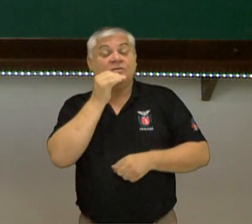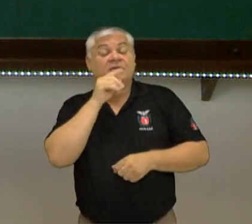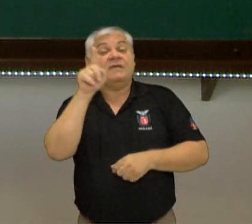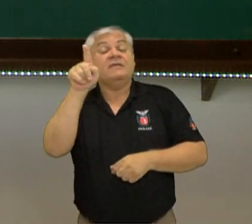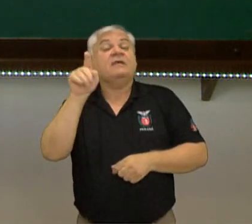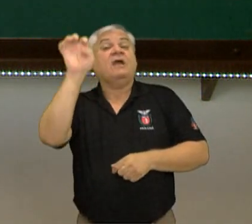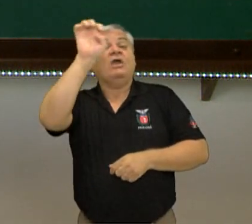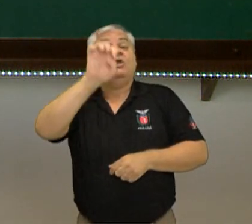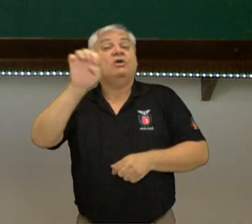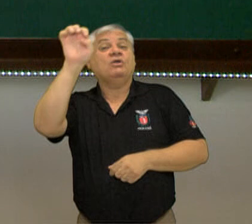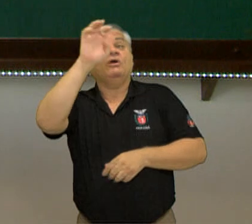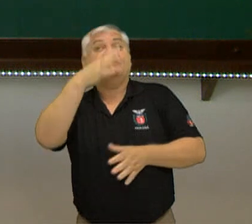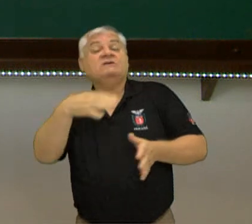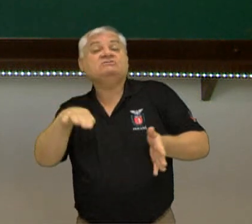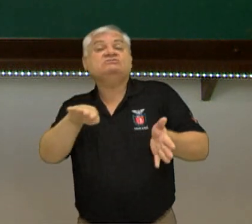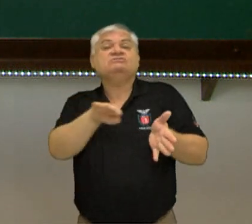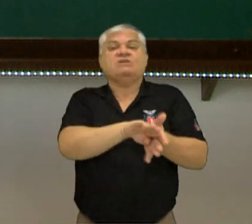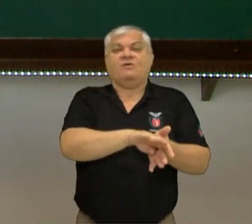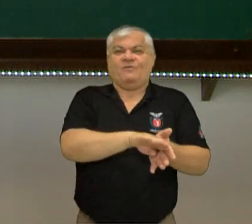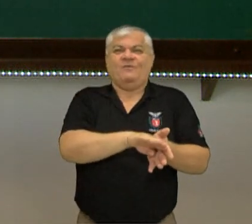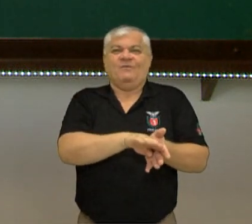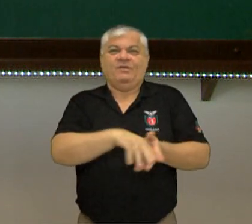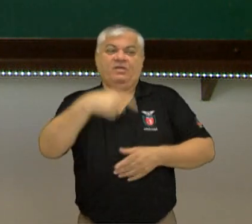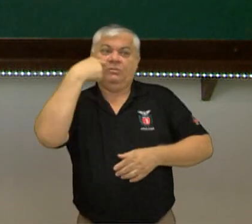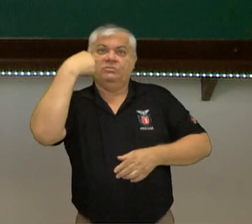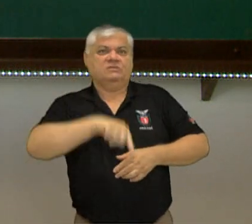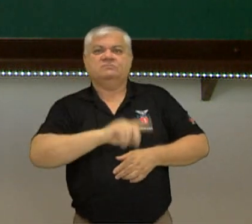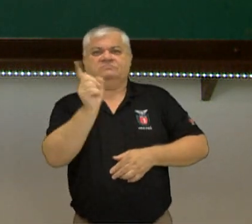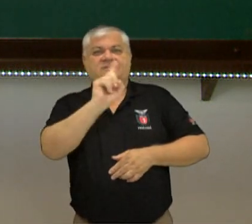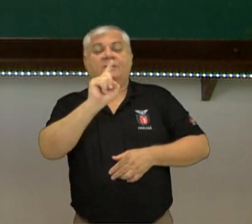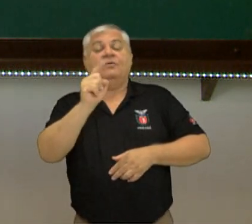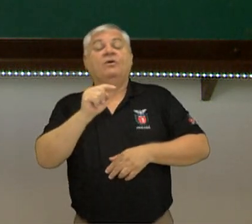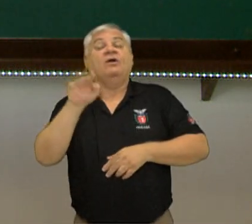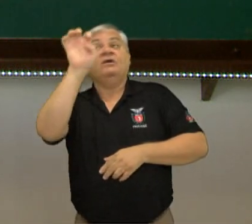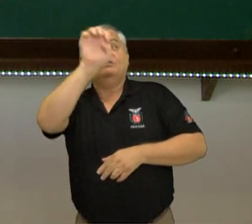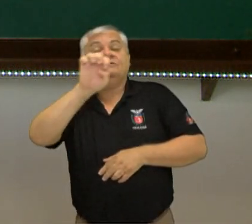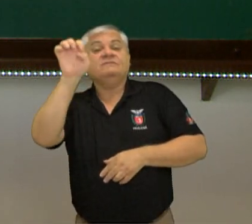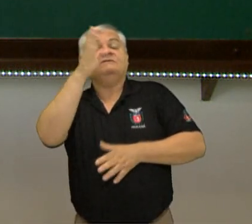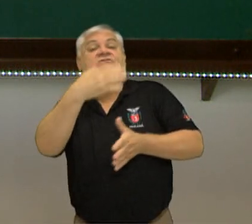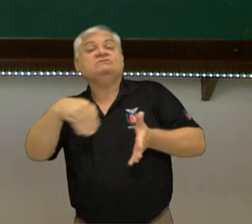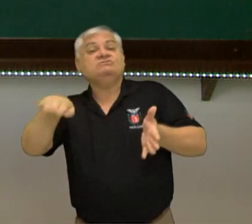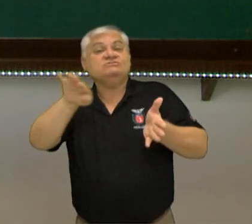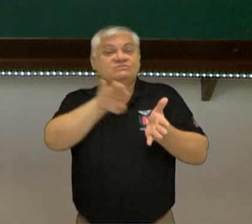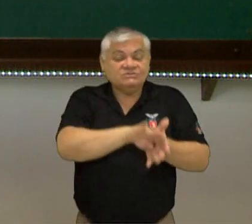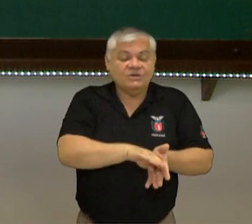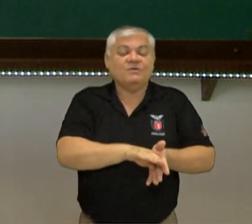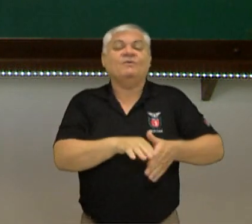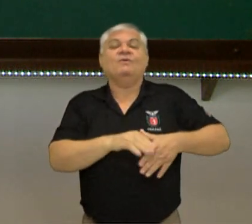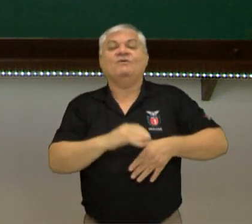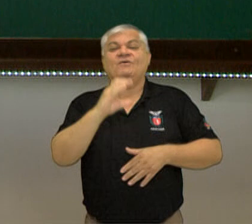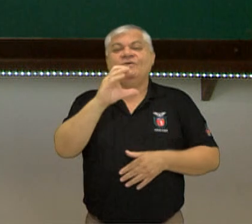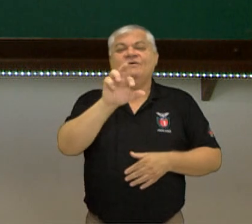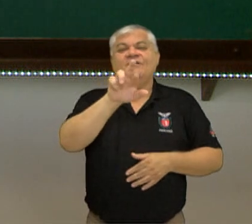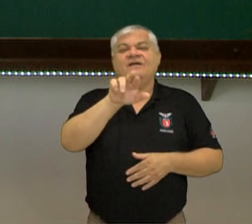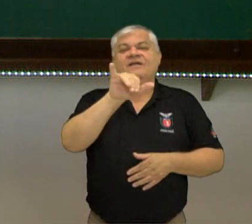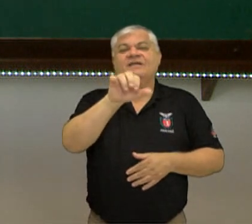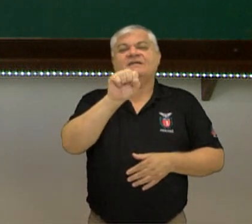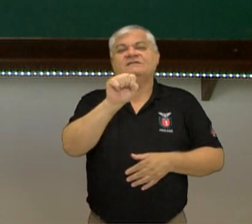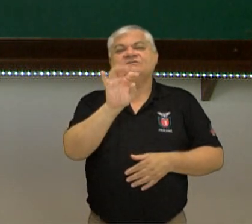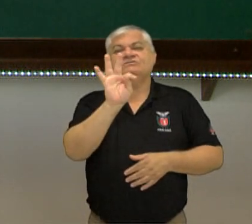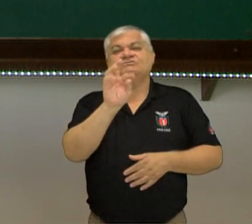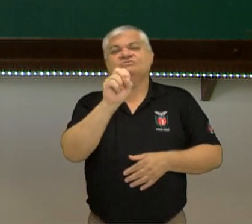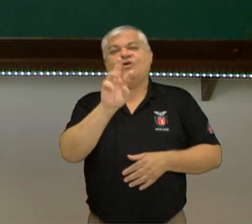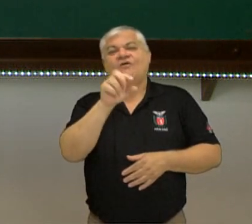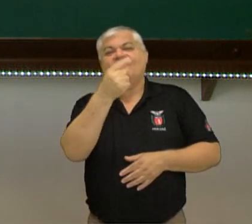europeus chegaram na América, né? A chegada de Cristóvão Colombo em 1492, a chegada